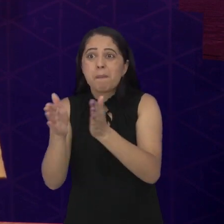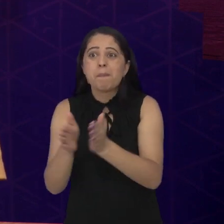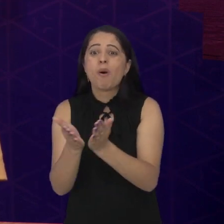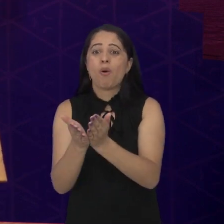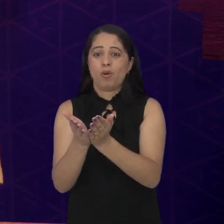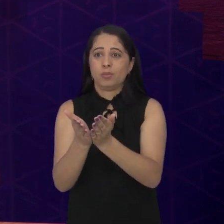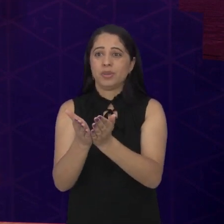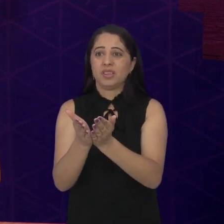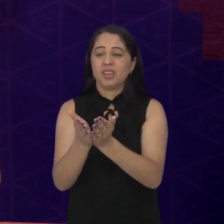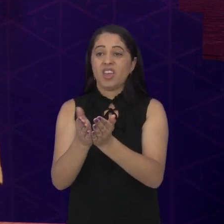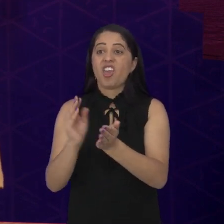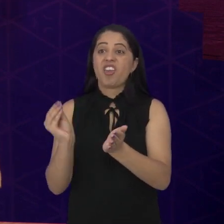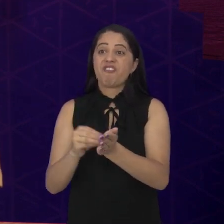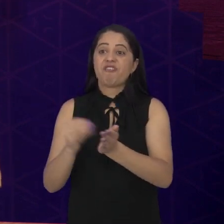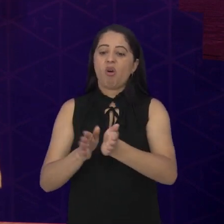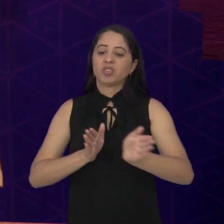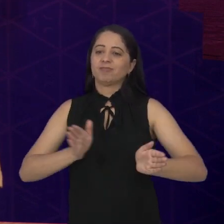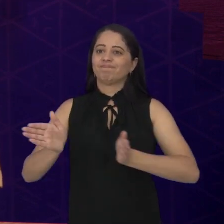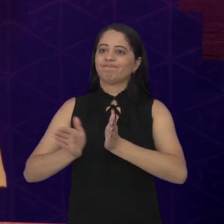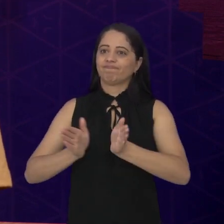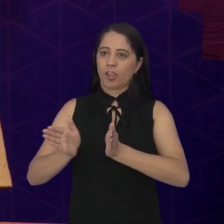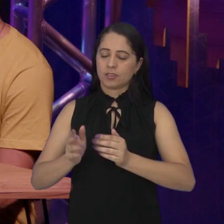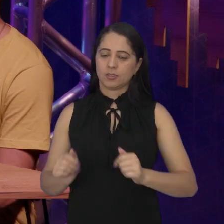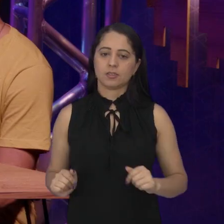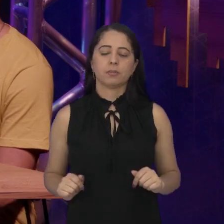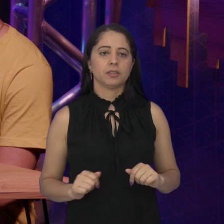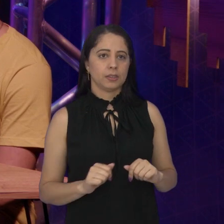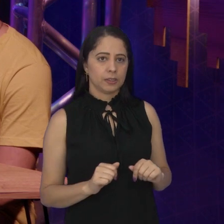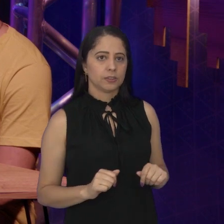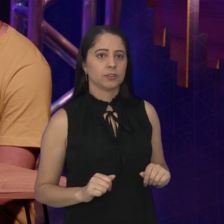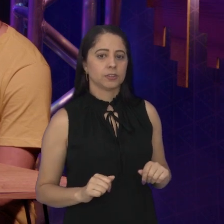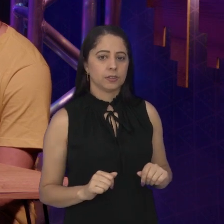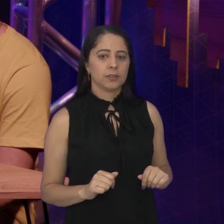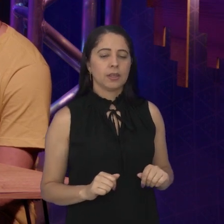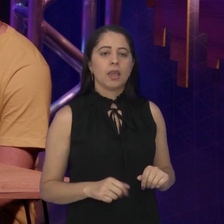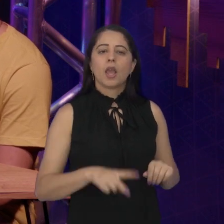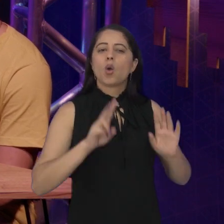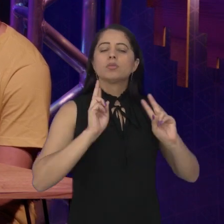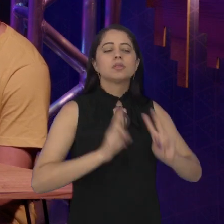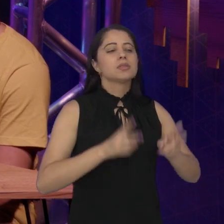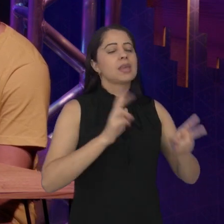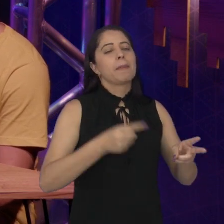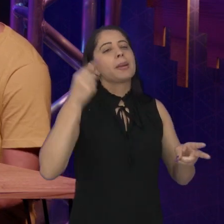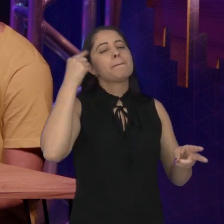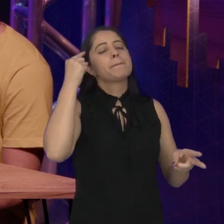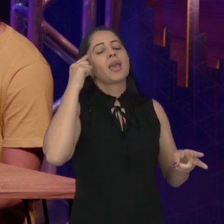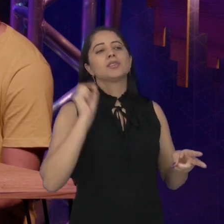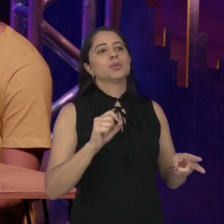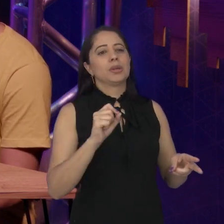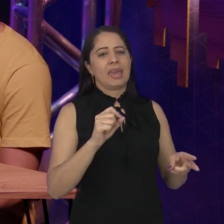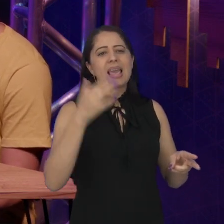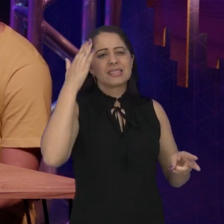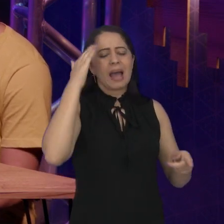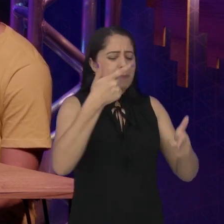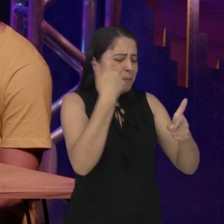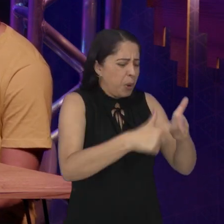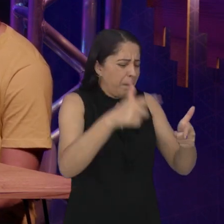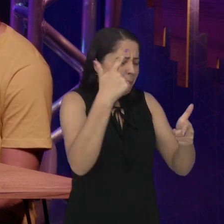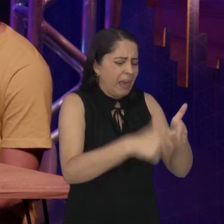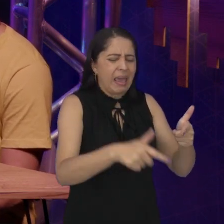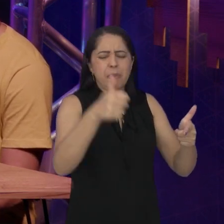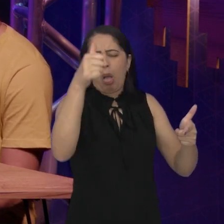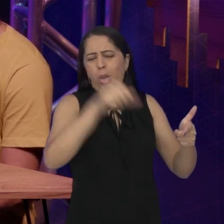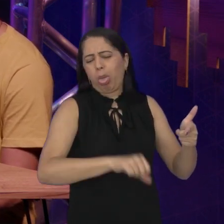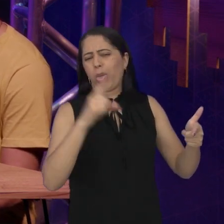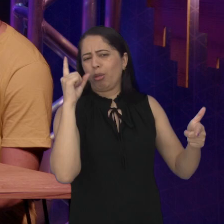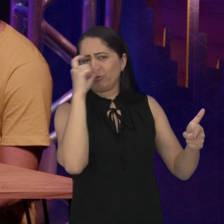mas é a que tem menos acesso. É verdade. E uma coisa que eu gosto de lembrar, sempre quando a situação tá